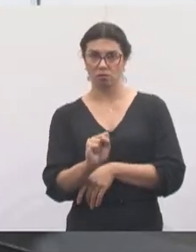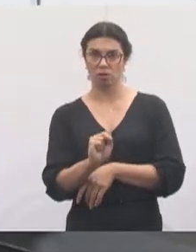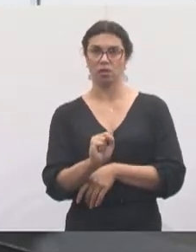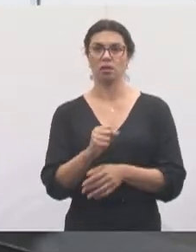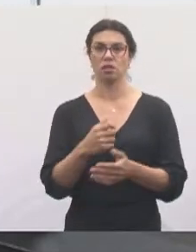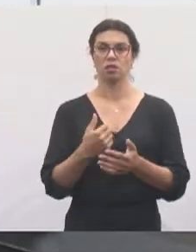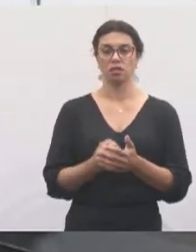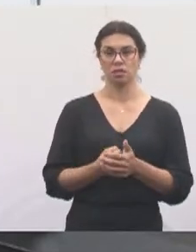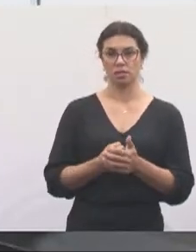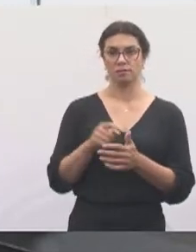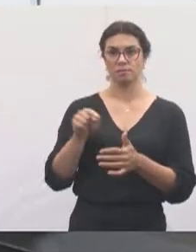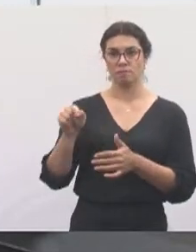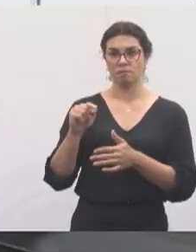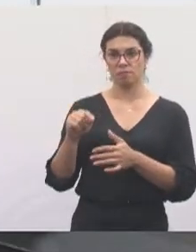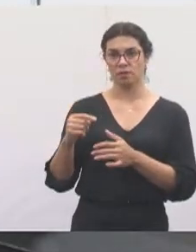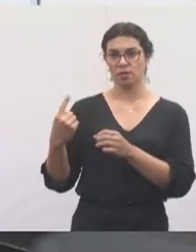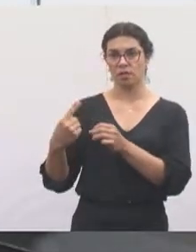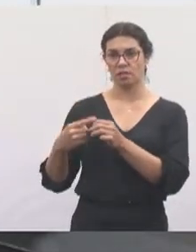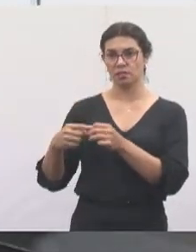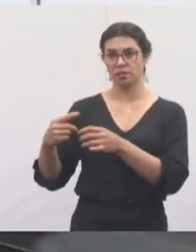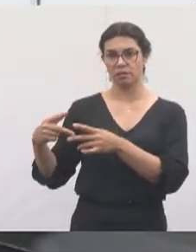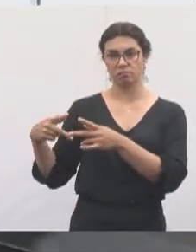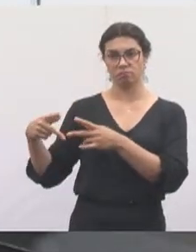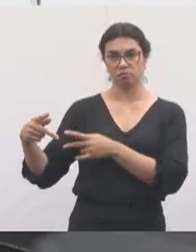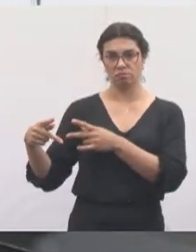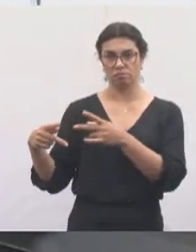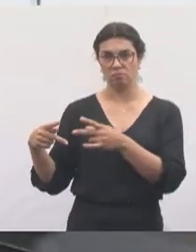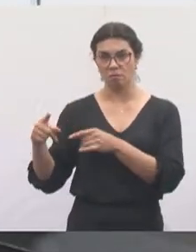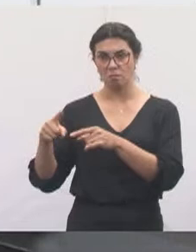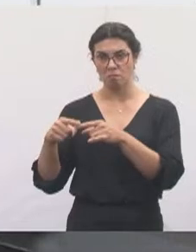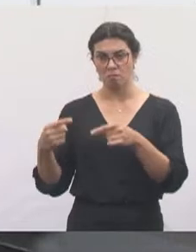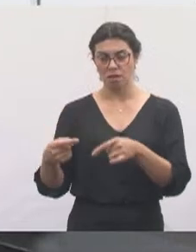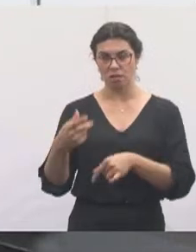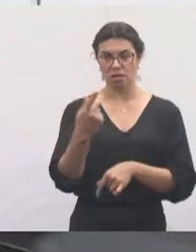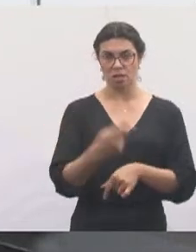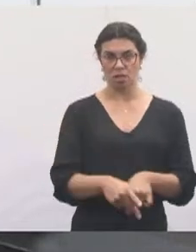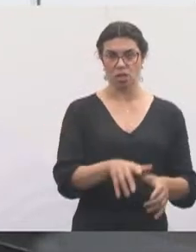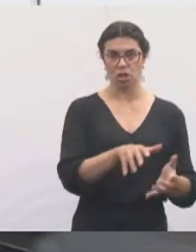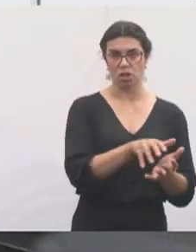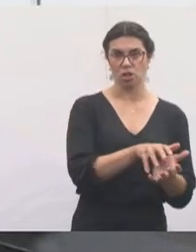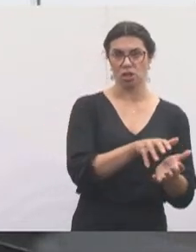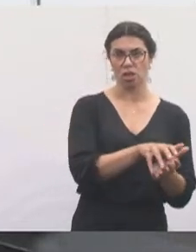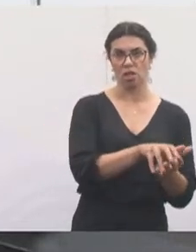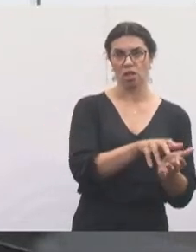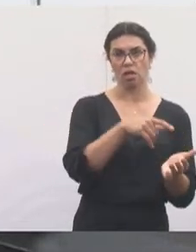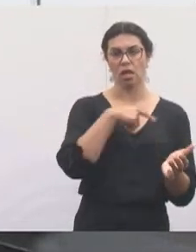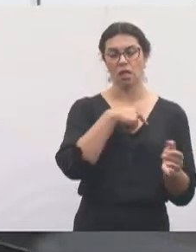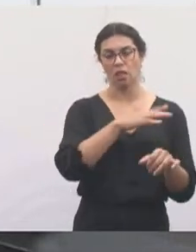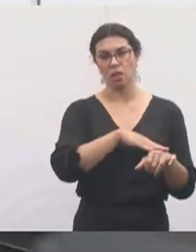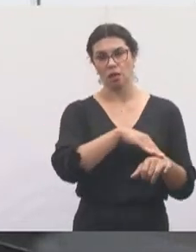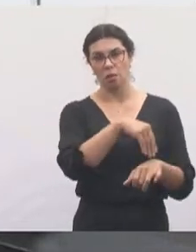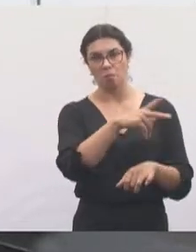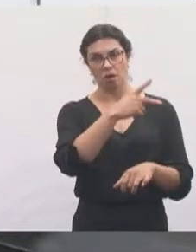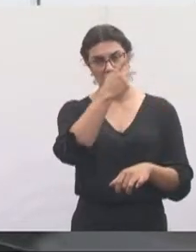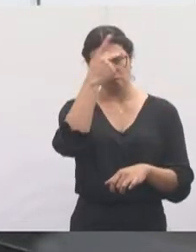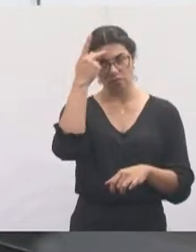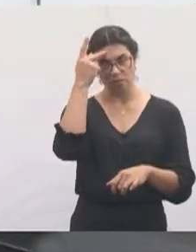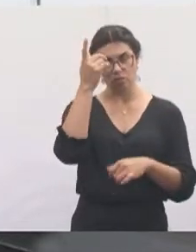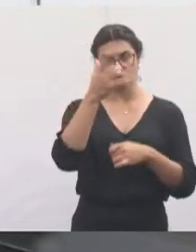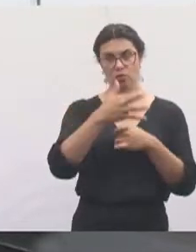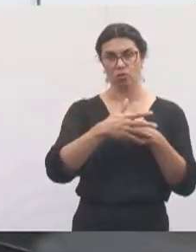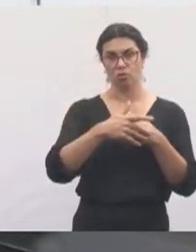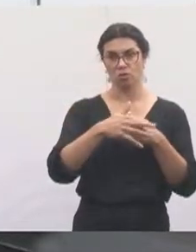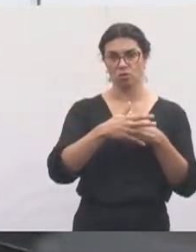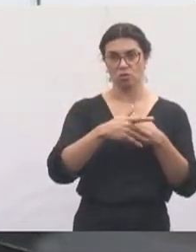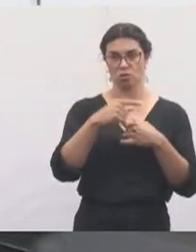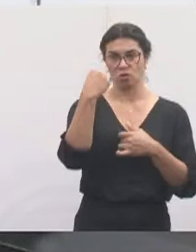José dos Campos o que não atende as demandas do município que necessita